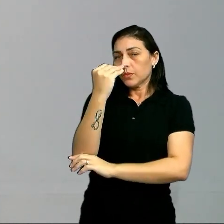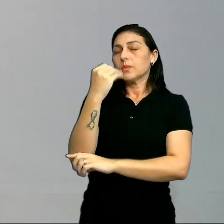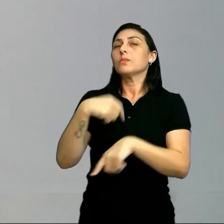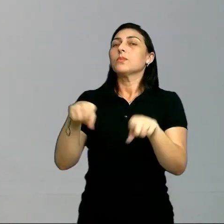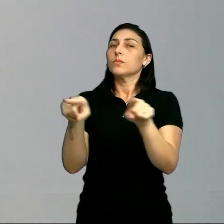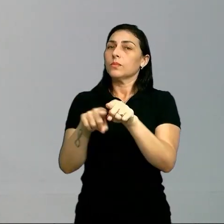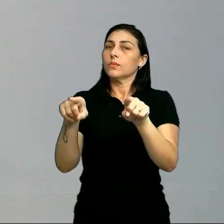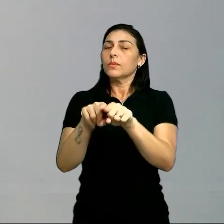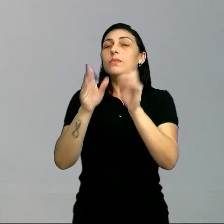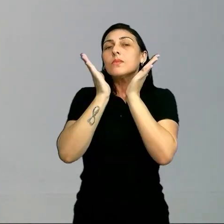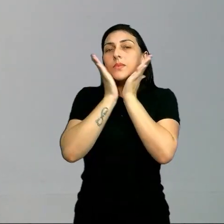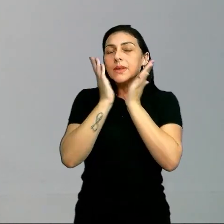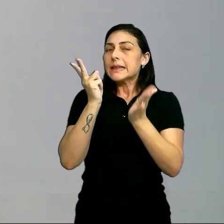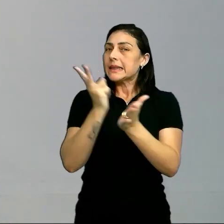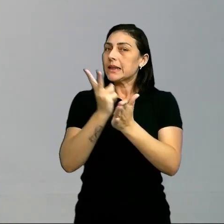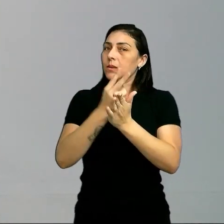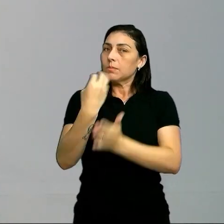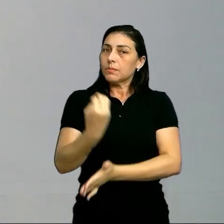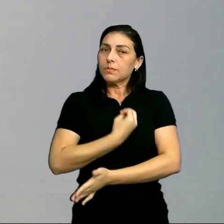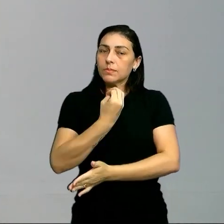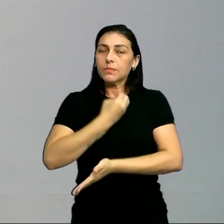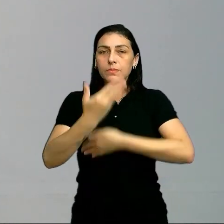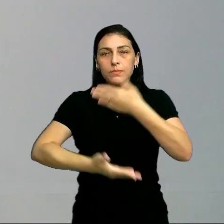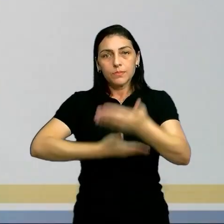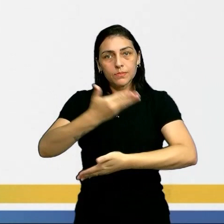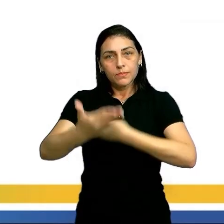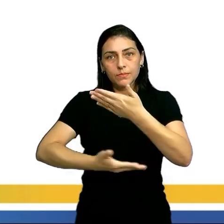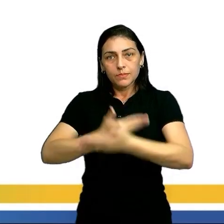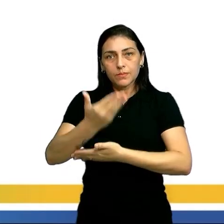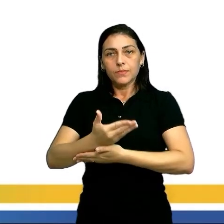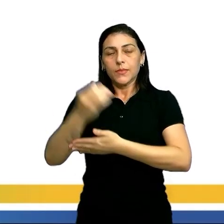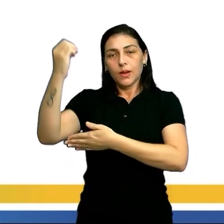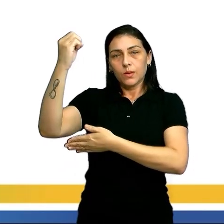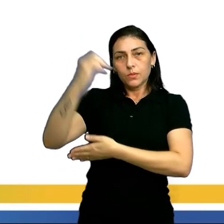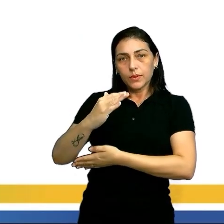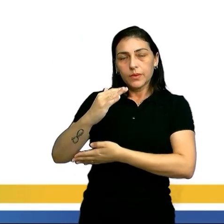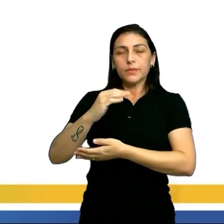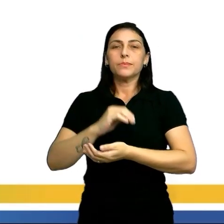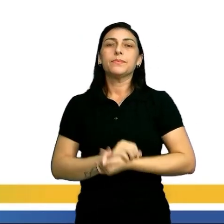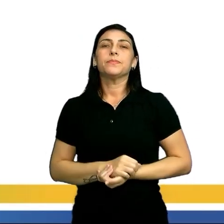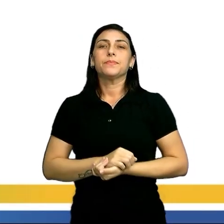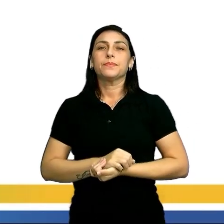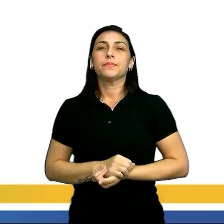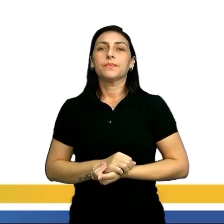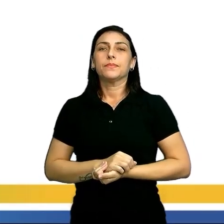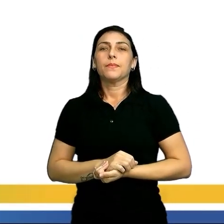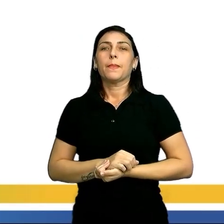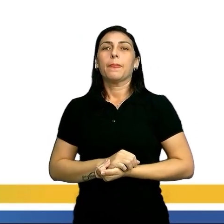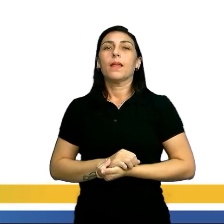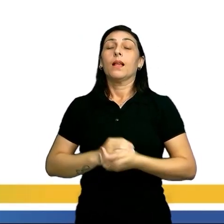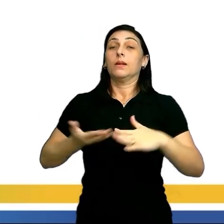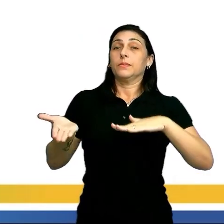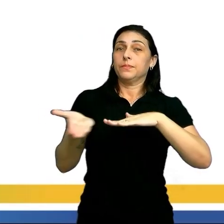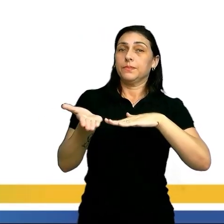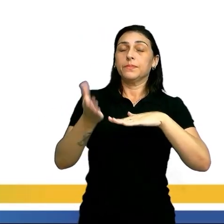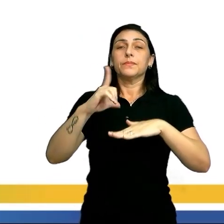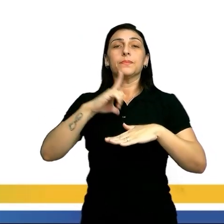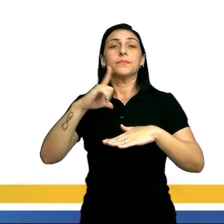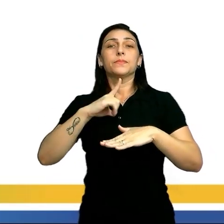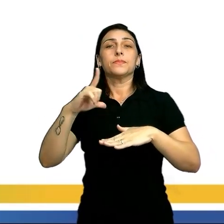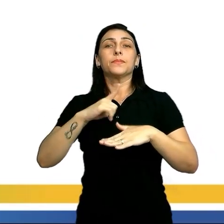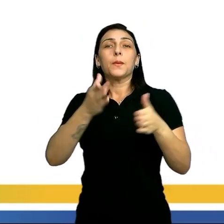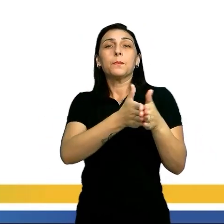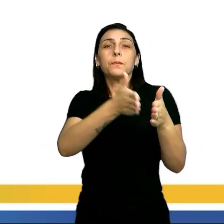Justamente o impressionismo sempre estará relacionado a essa questão da luz. Na Idade Contemporânea, nós temos os